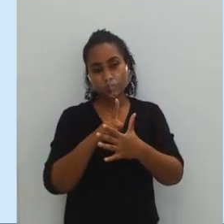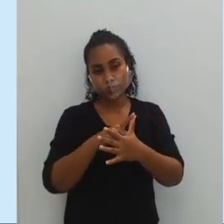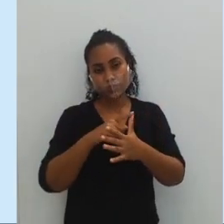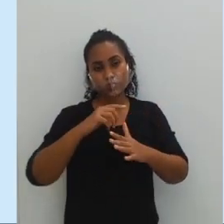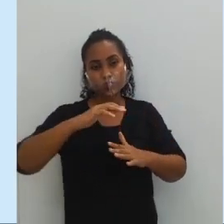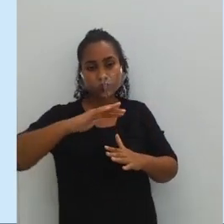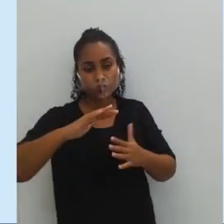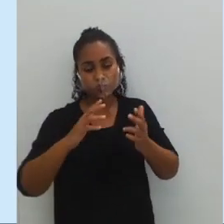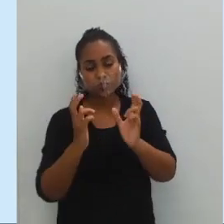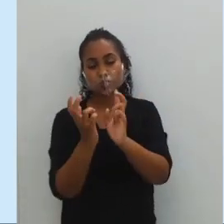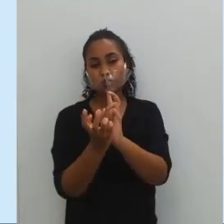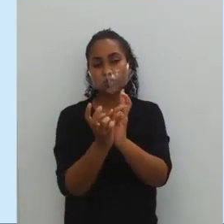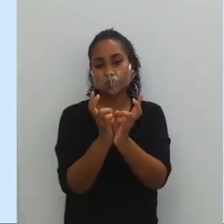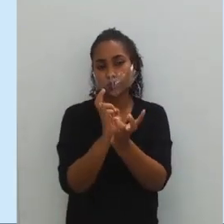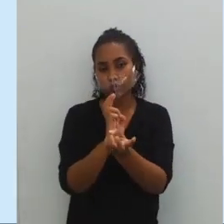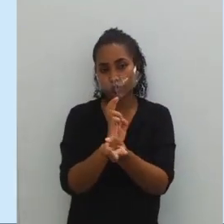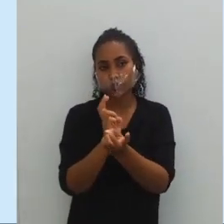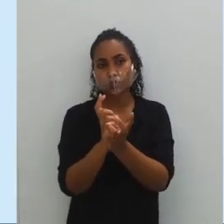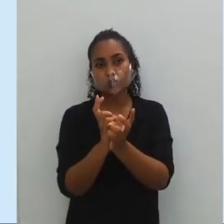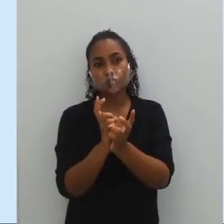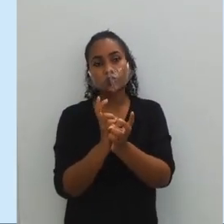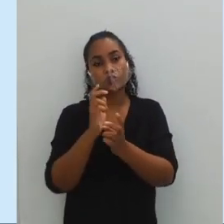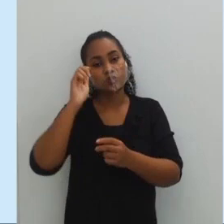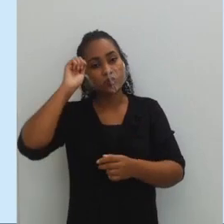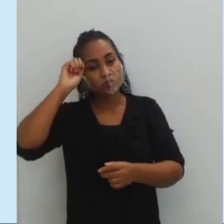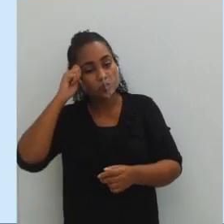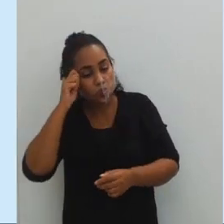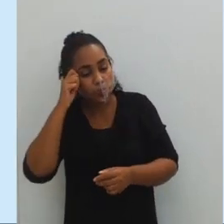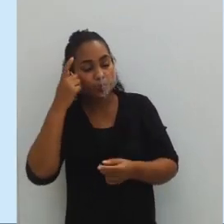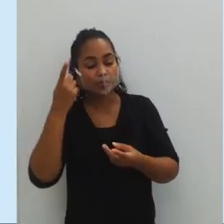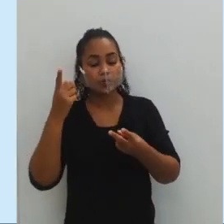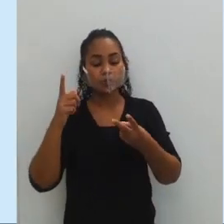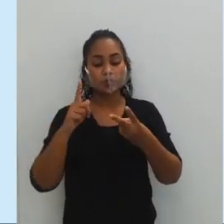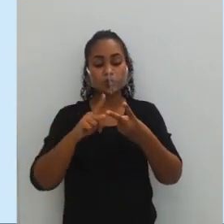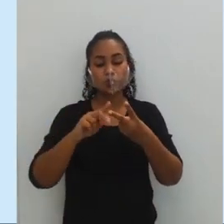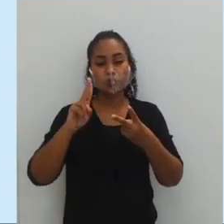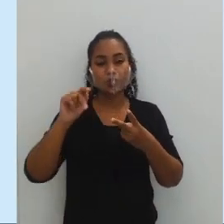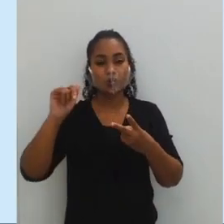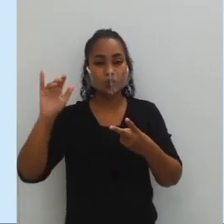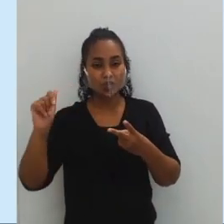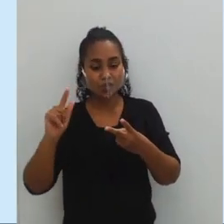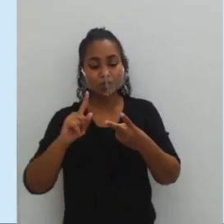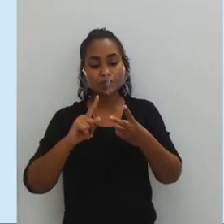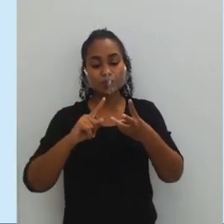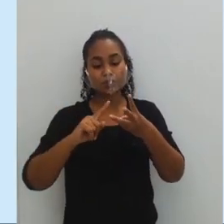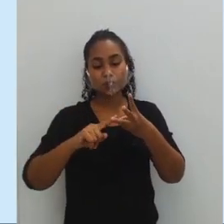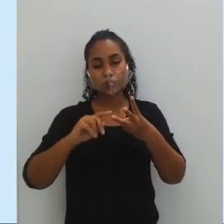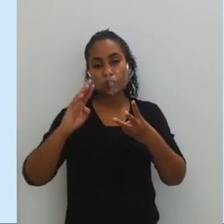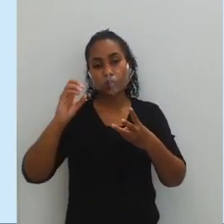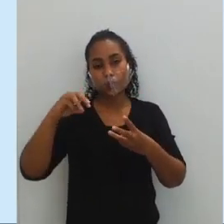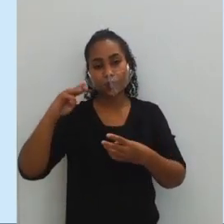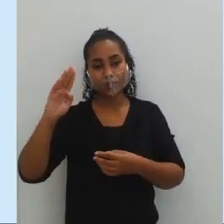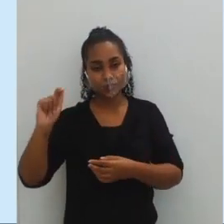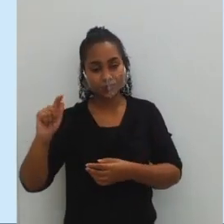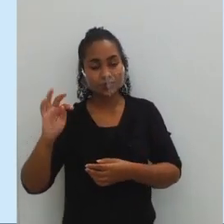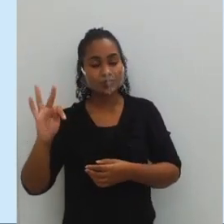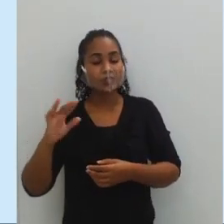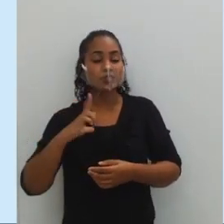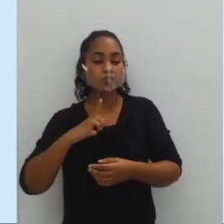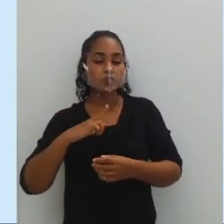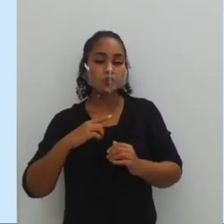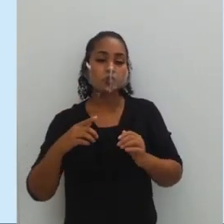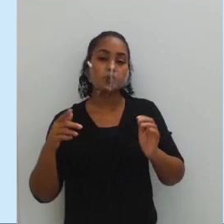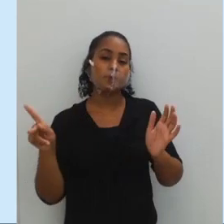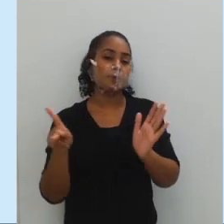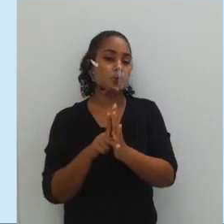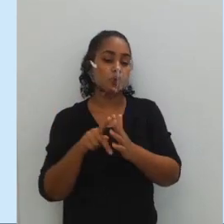o jiu-jitsu, a capoeira, a luta marajoara, a uca-uca e o combate. Mas a gente ficou especificamente